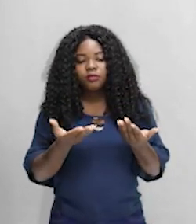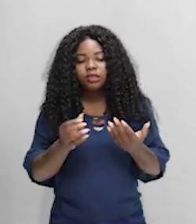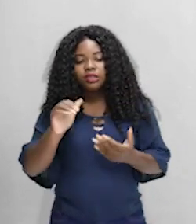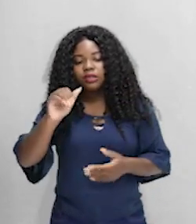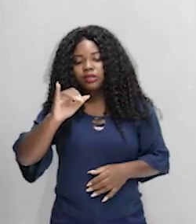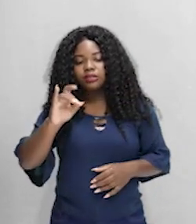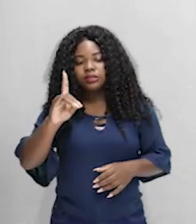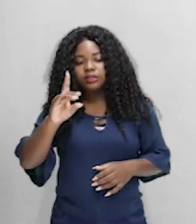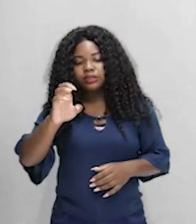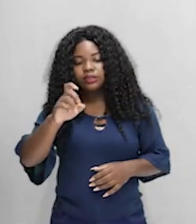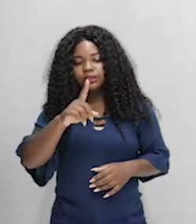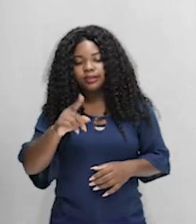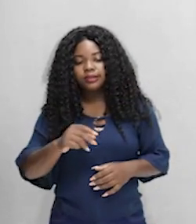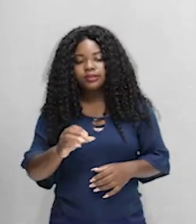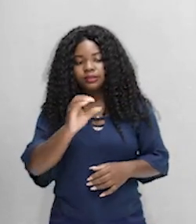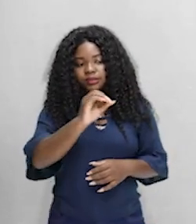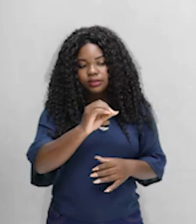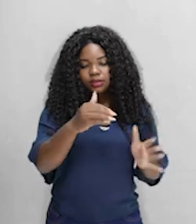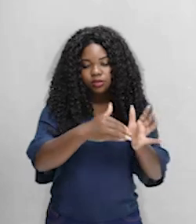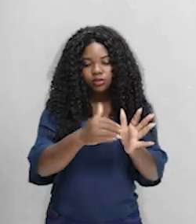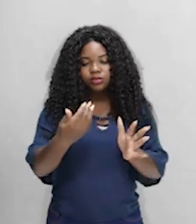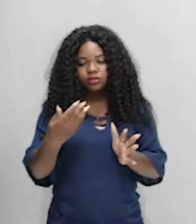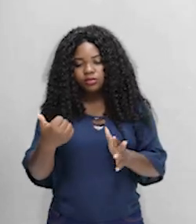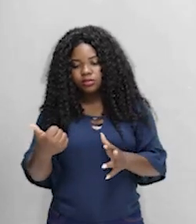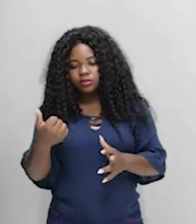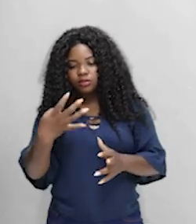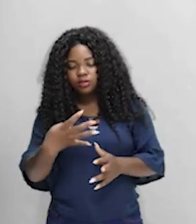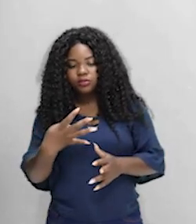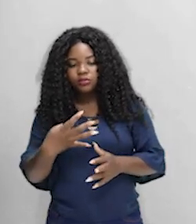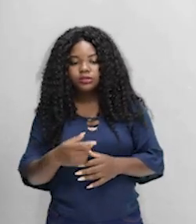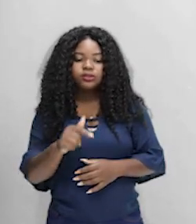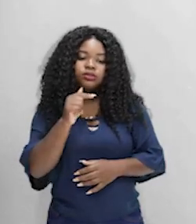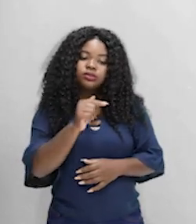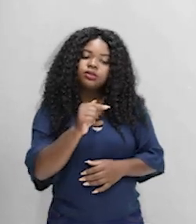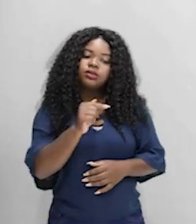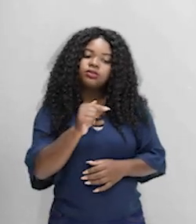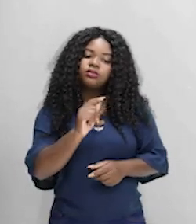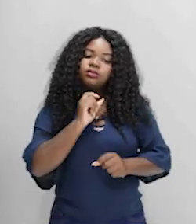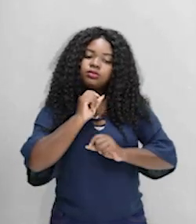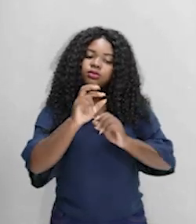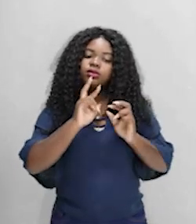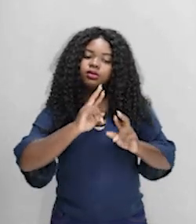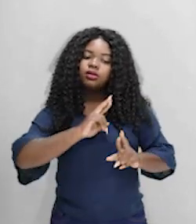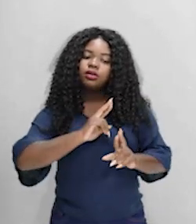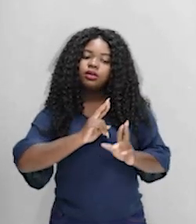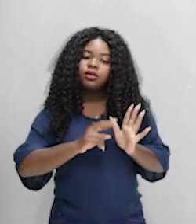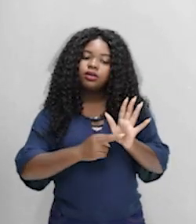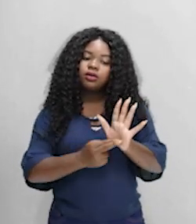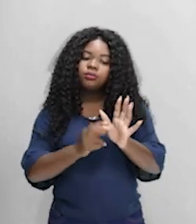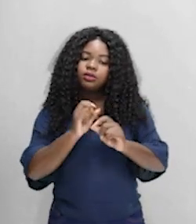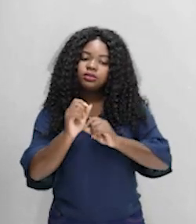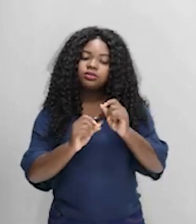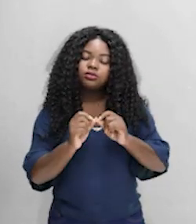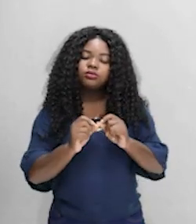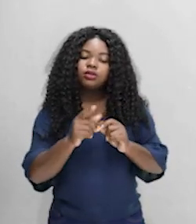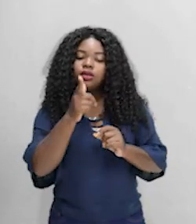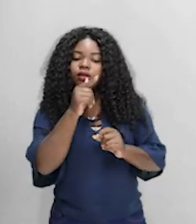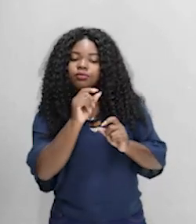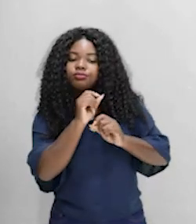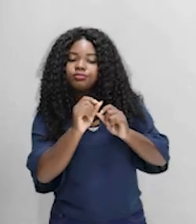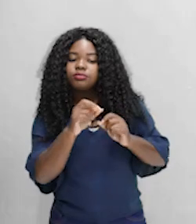14, onde o 7, o ponto 7, quer dizer que aquela água, né, ela